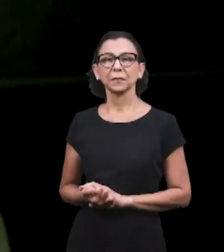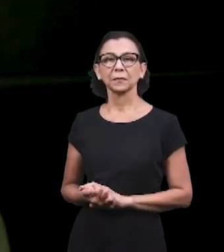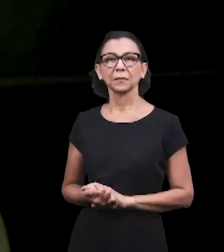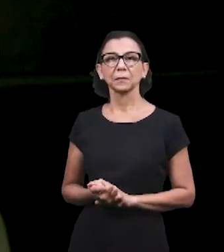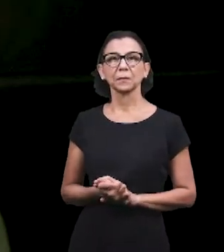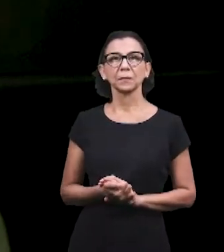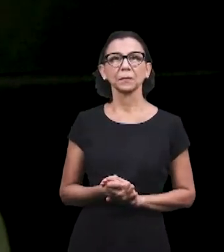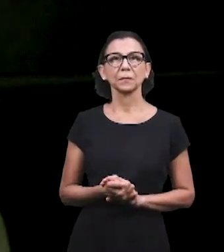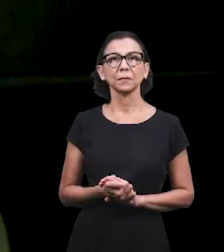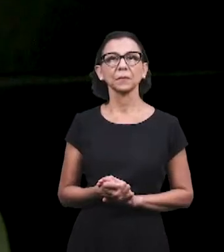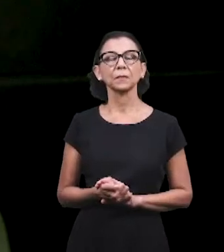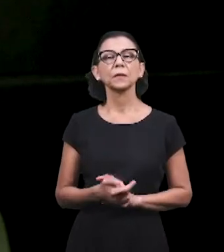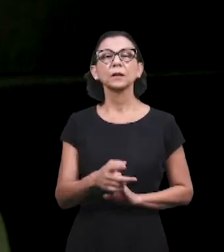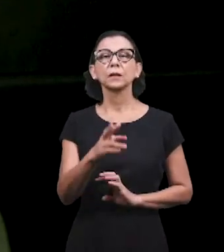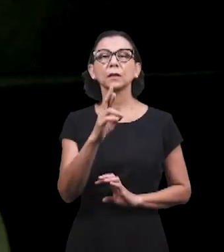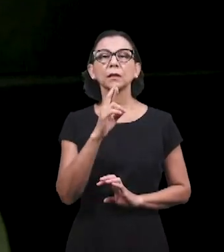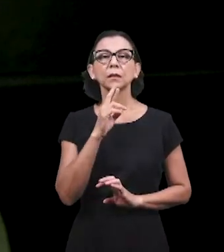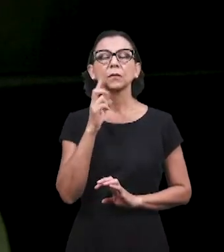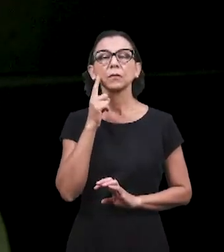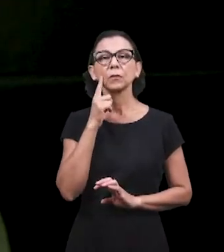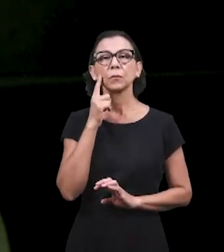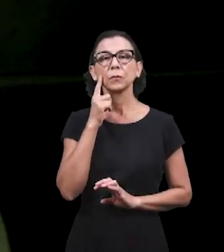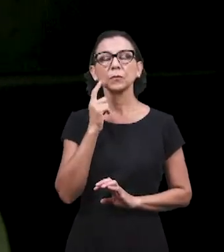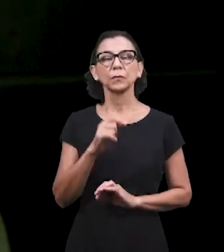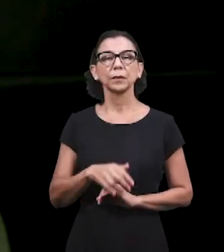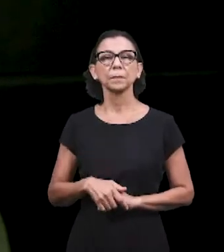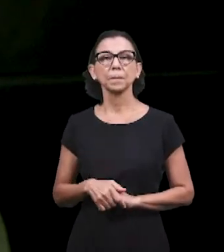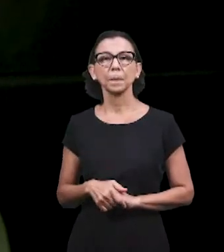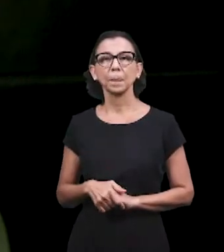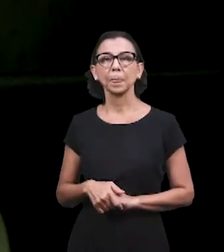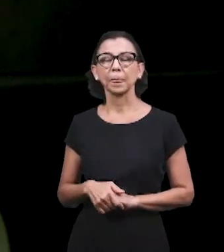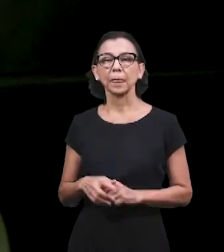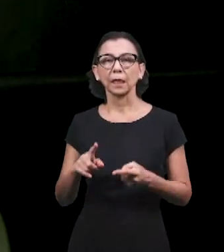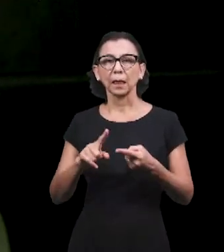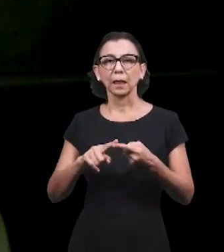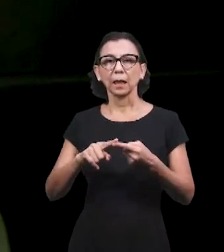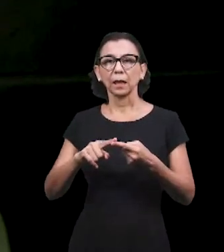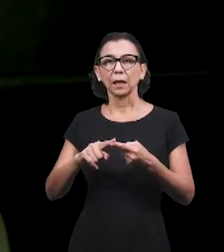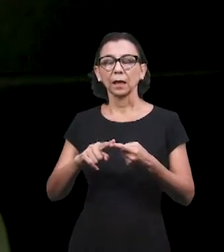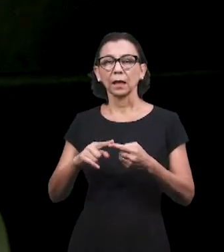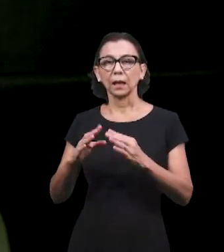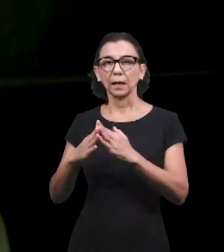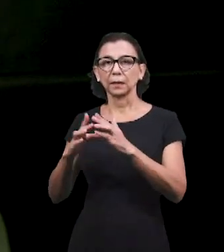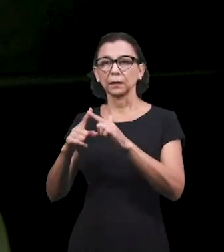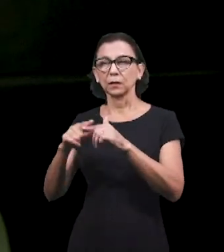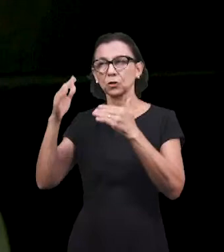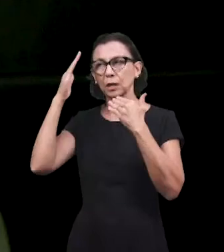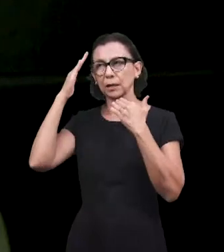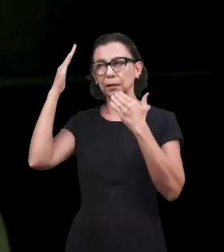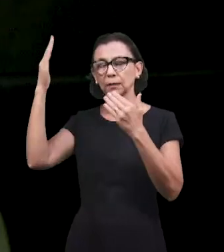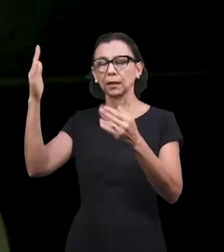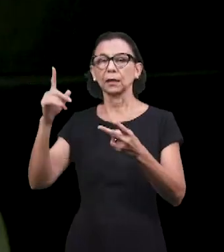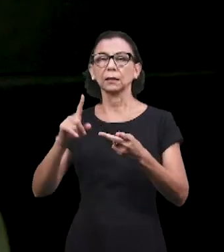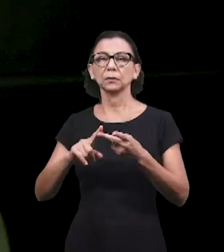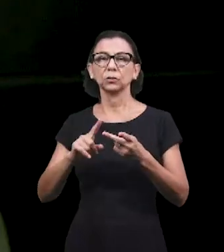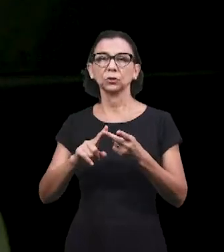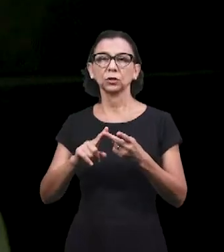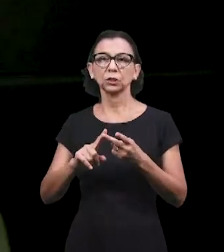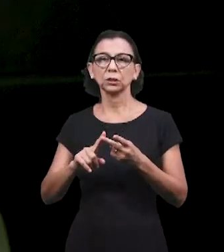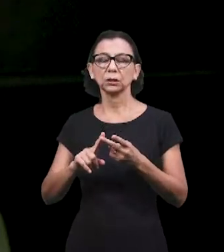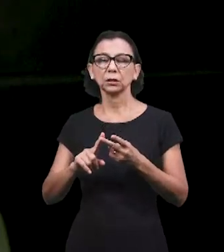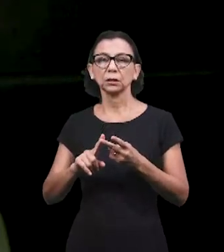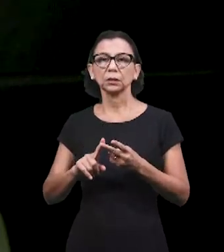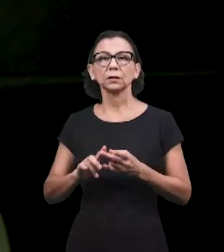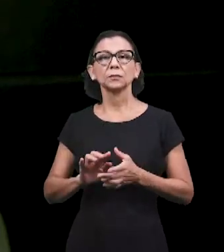citar exatamente aqui é a gratidão da igreja e os motivos expostos pela ação da Trindade vai ser a nossa